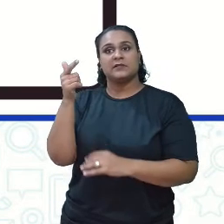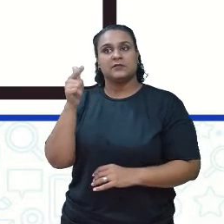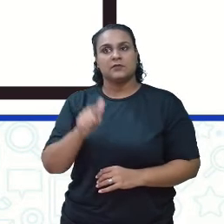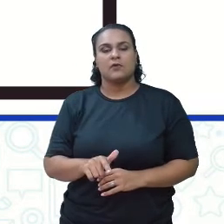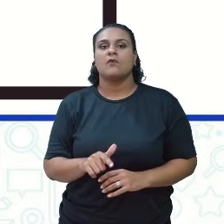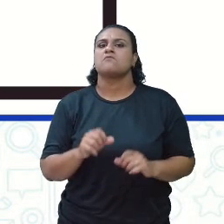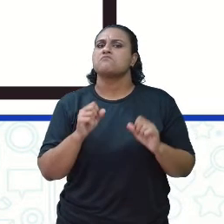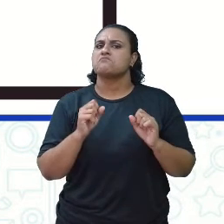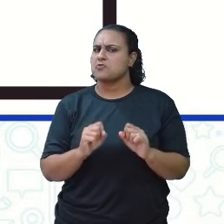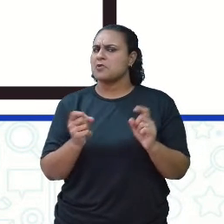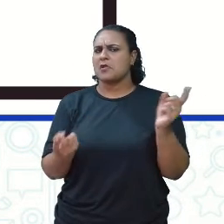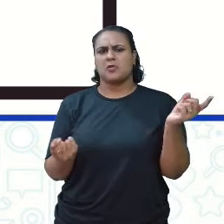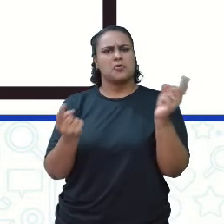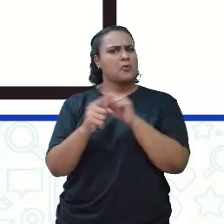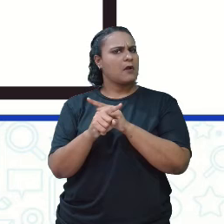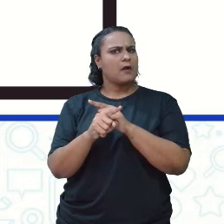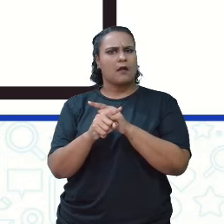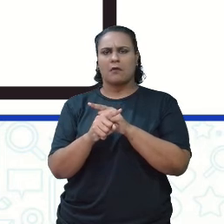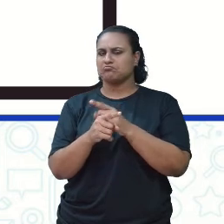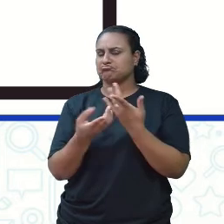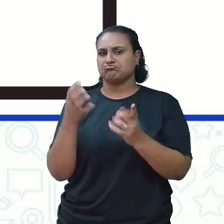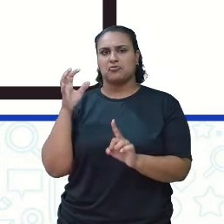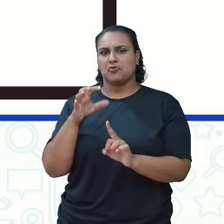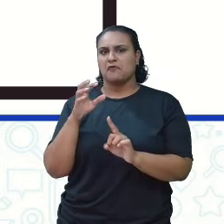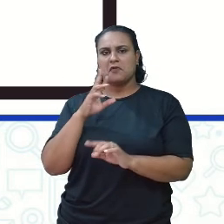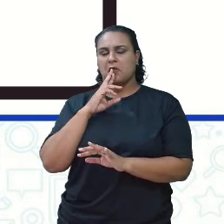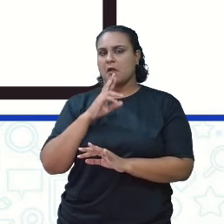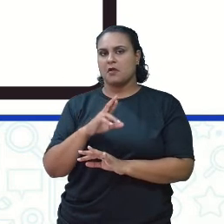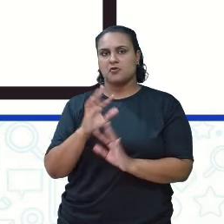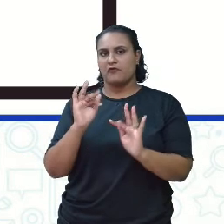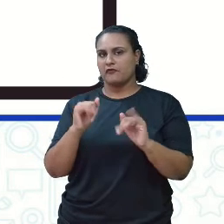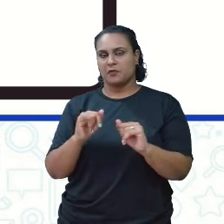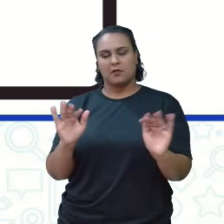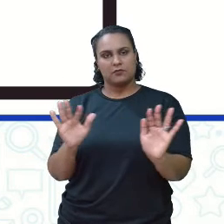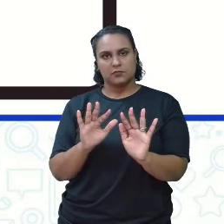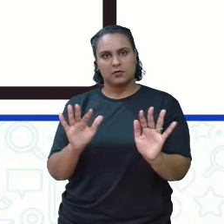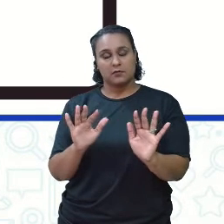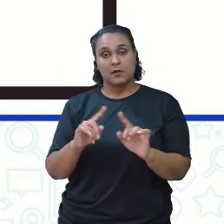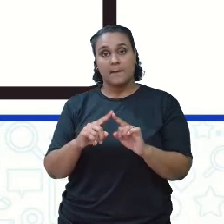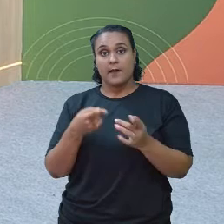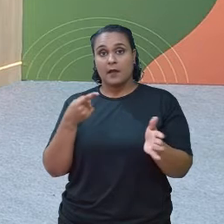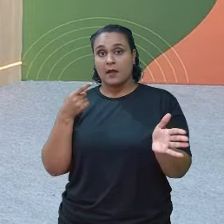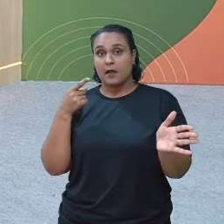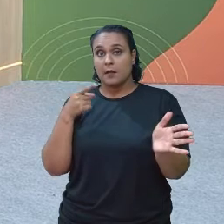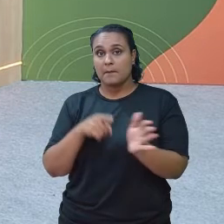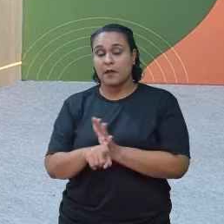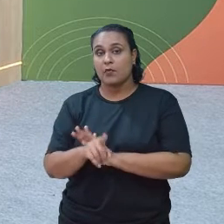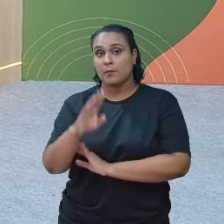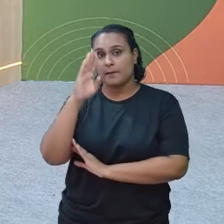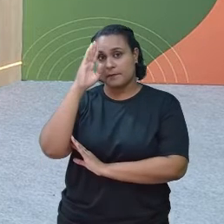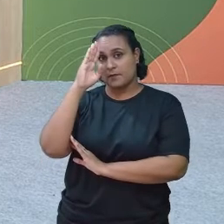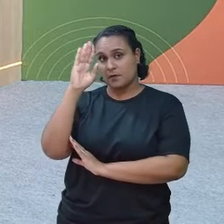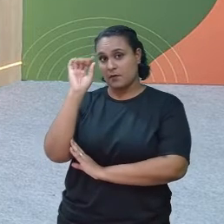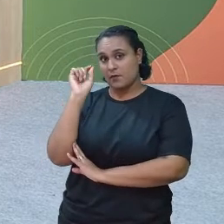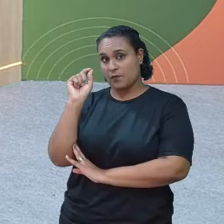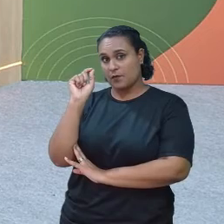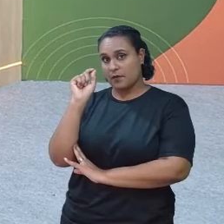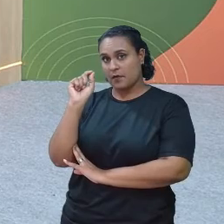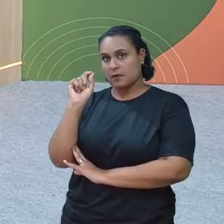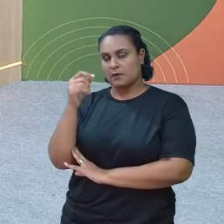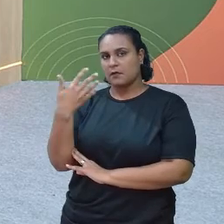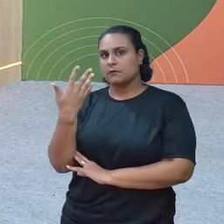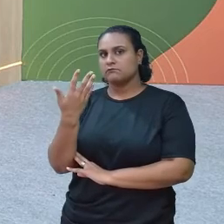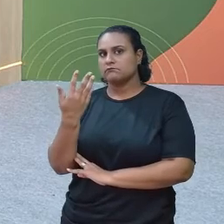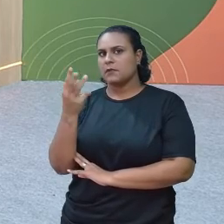eu poderia trocar e não iria fazer diferença alguma no resultado final. Mas a pergunta principal é, como é que essas